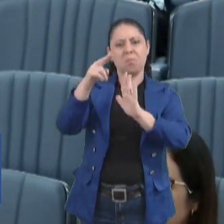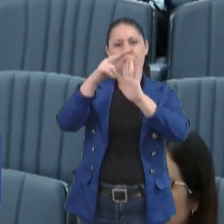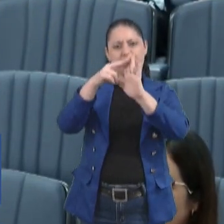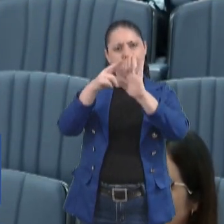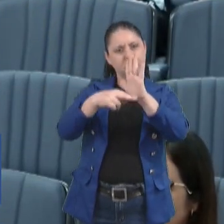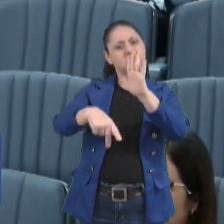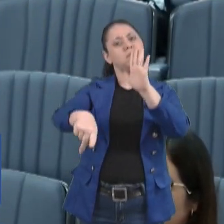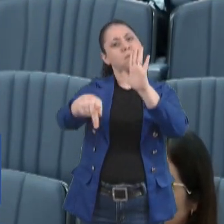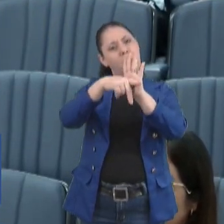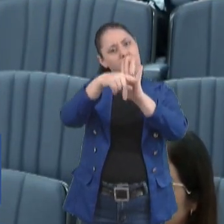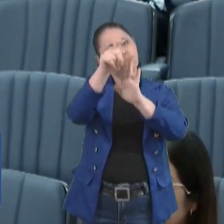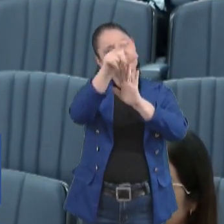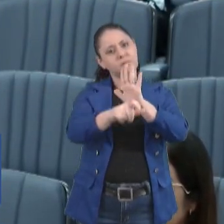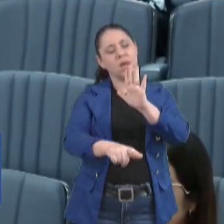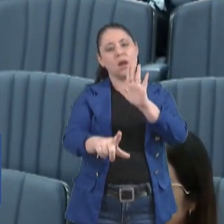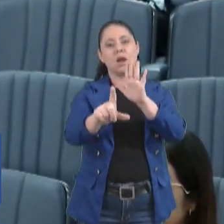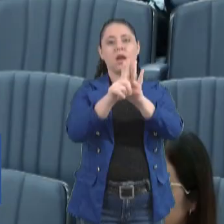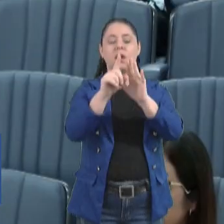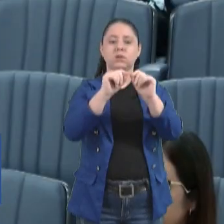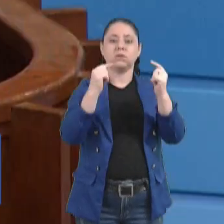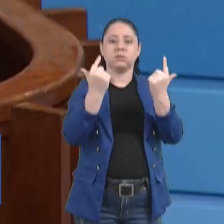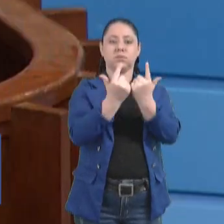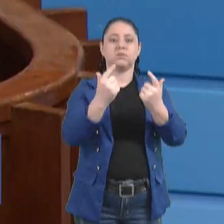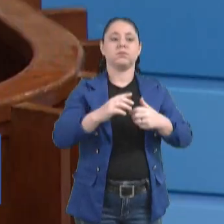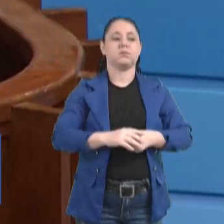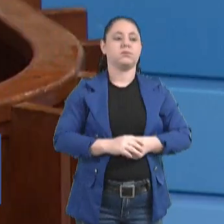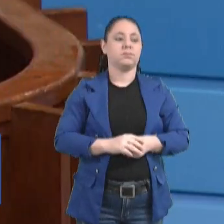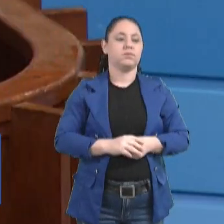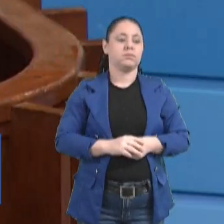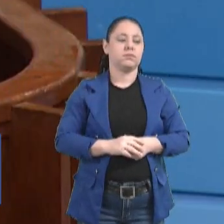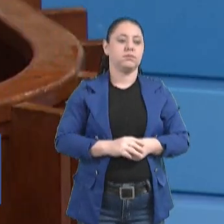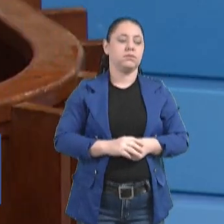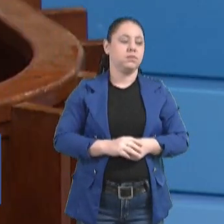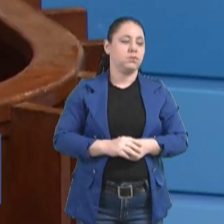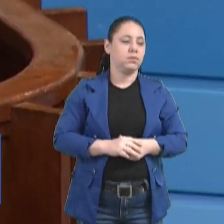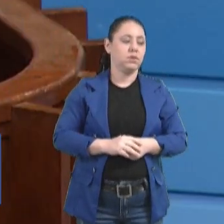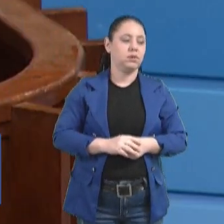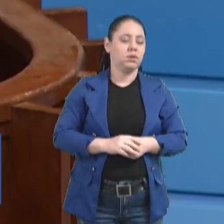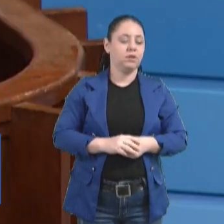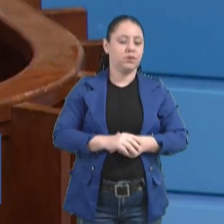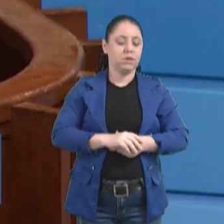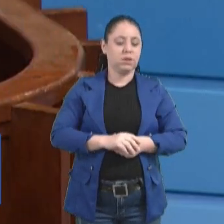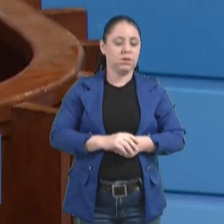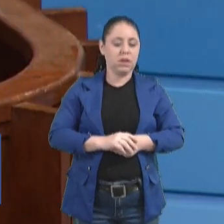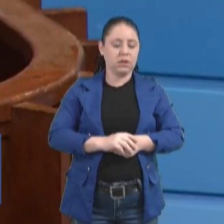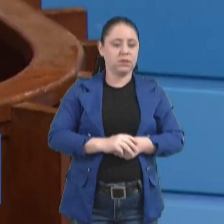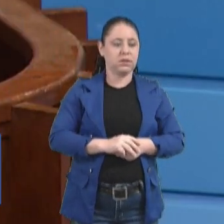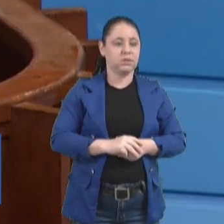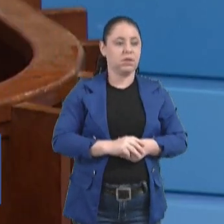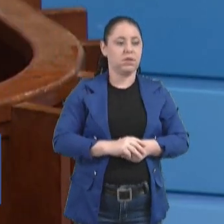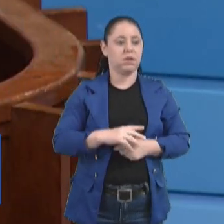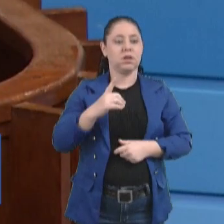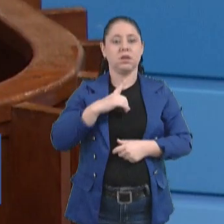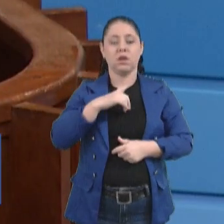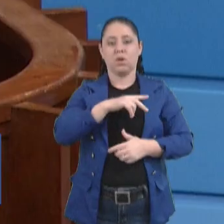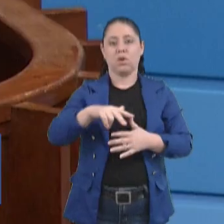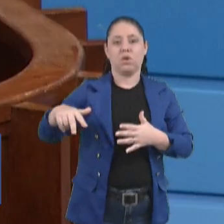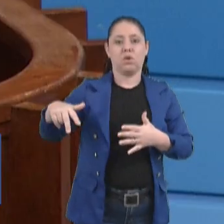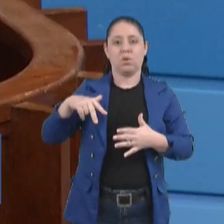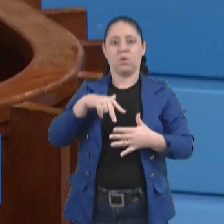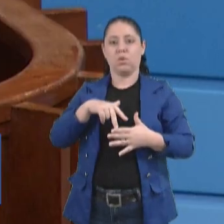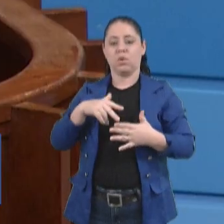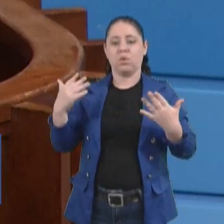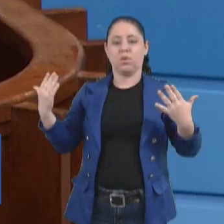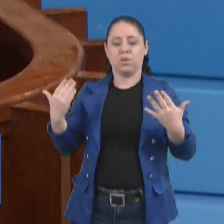pelas casas de leis, assembleias, pelo Congresso Nacional. Subo essa tribuna, senhor presidente,